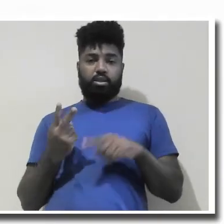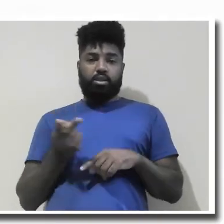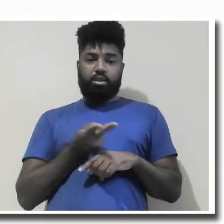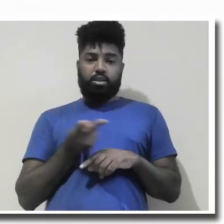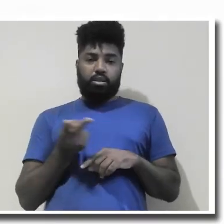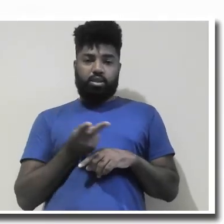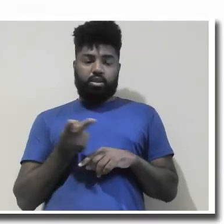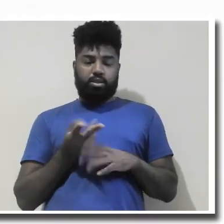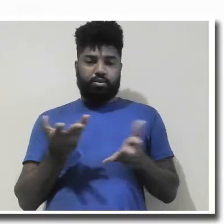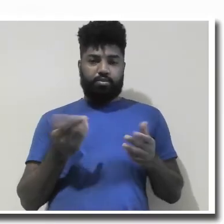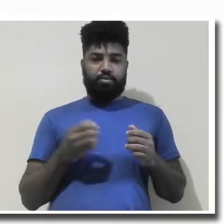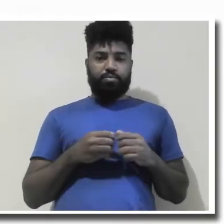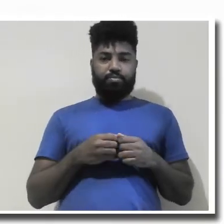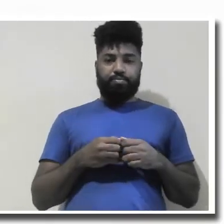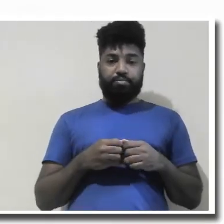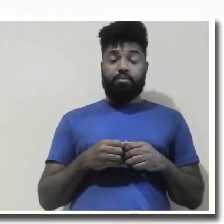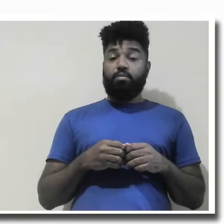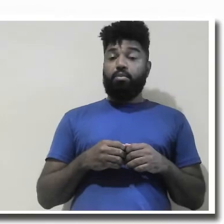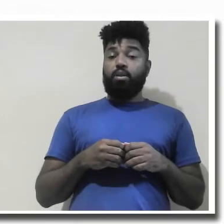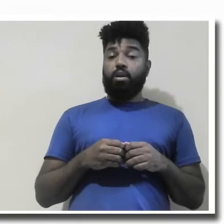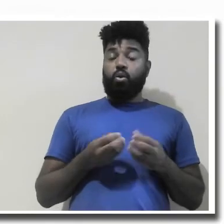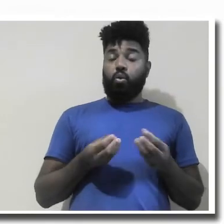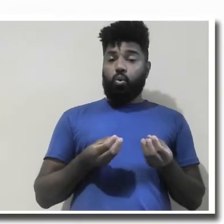nem sempre essa